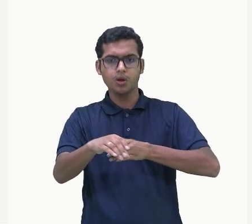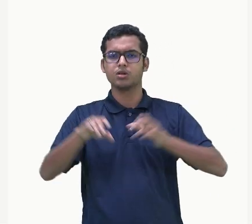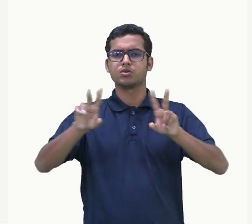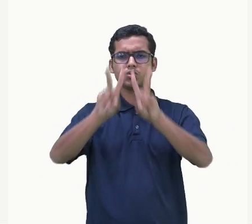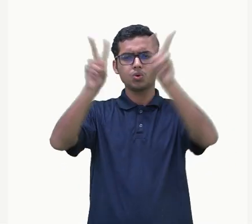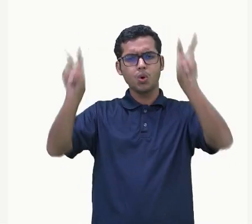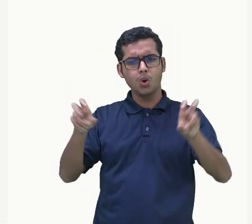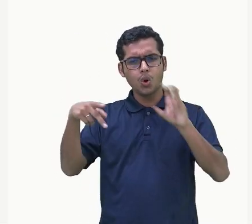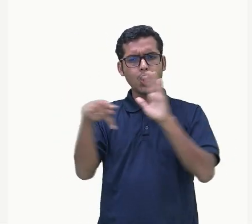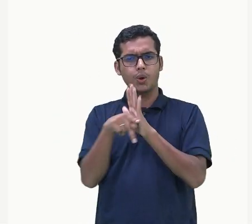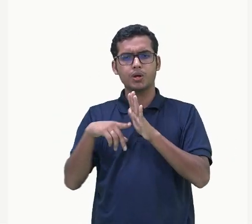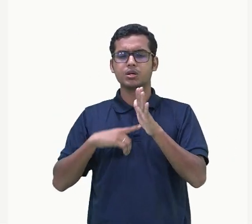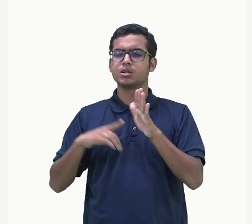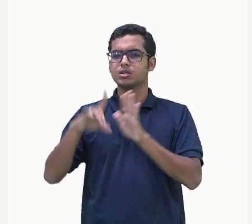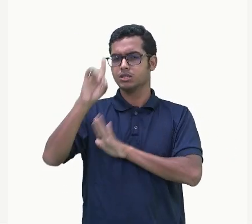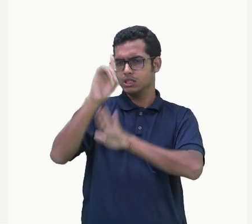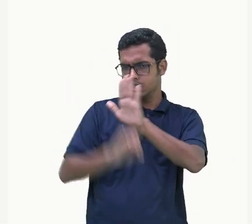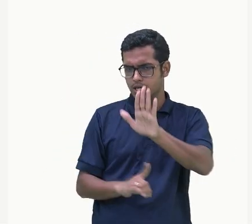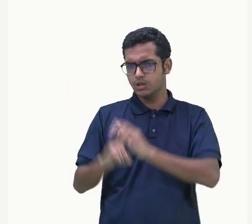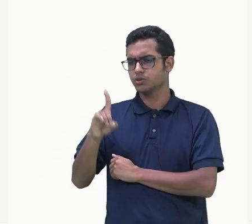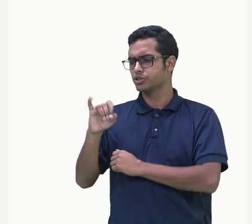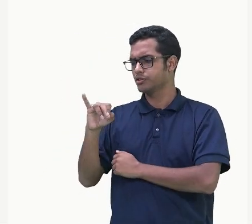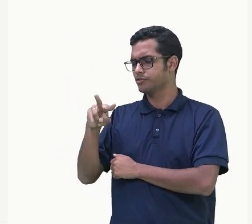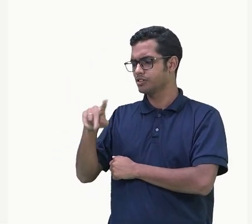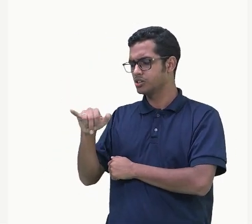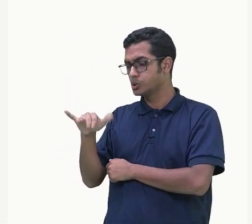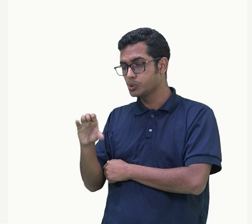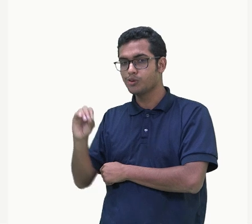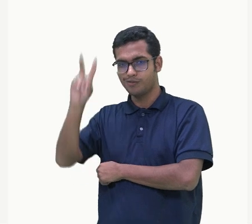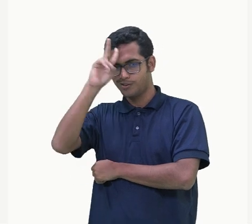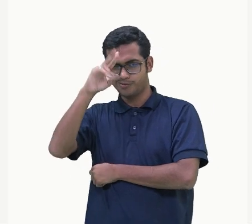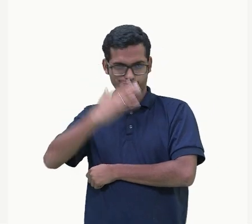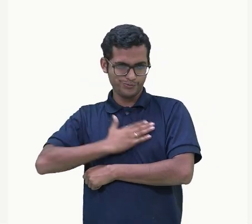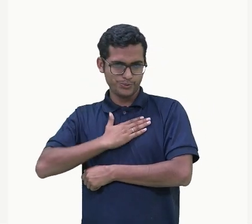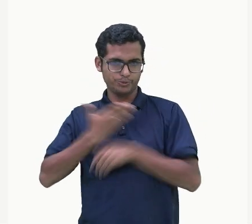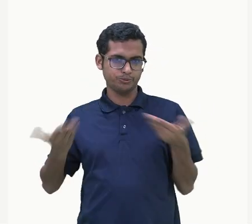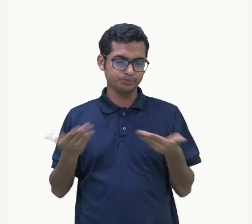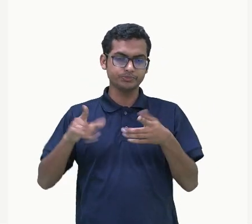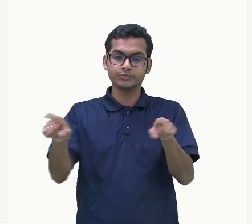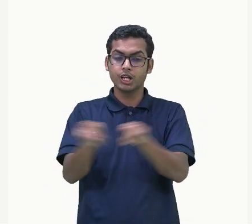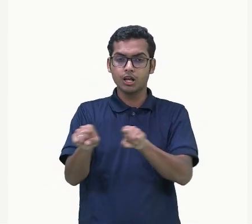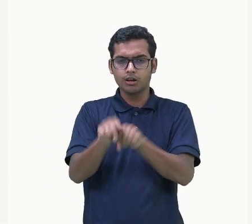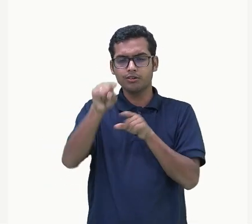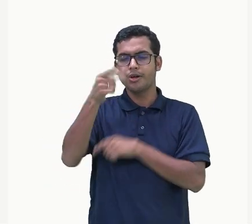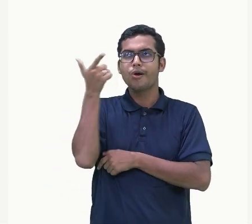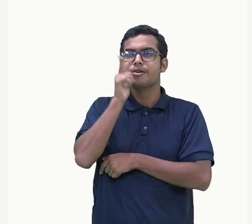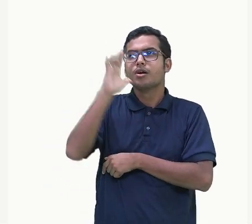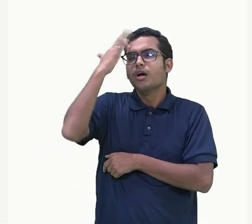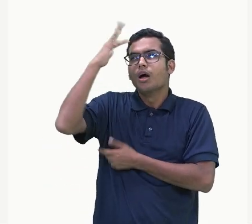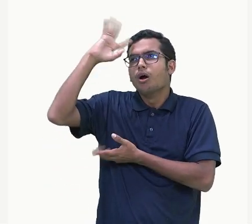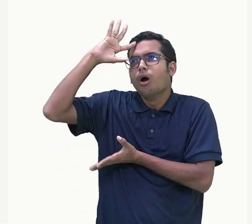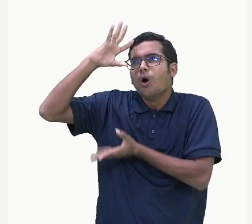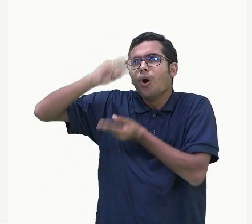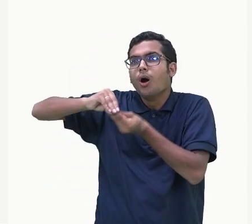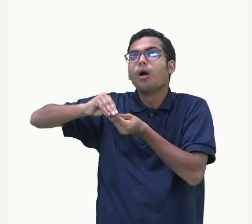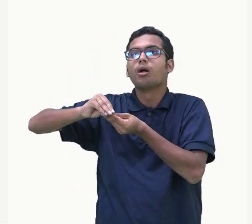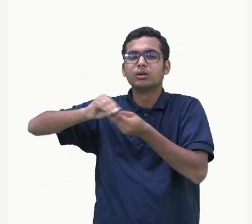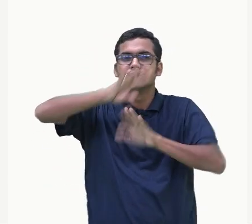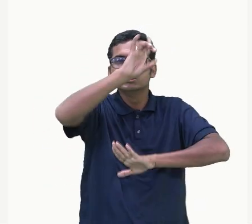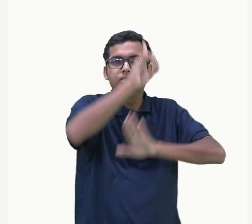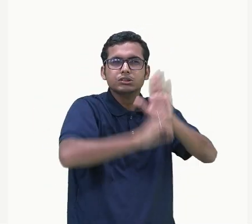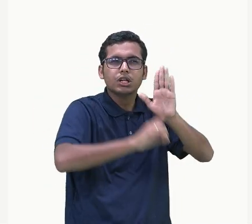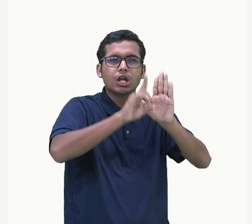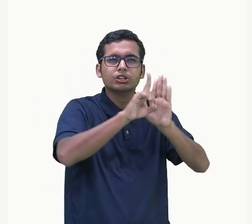direito divino, vocês vão logo lembrar do professor e vão então conseguir entender que o direito divino